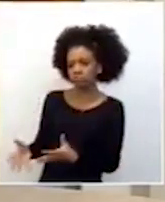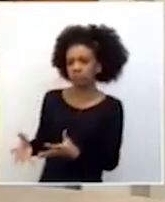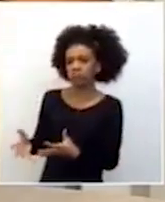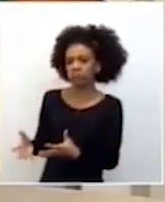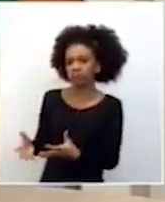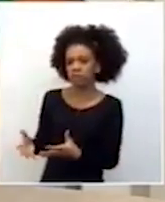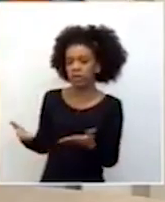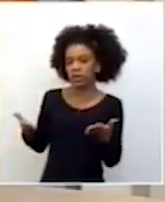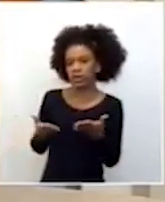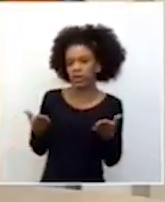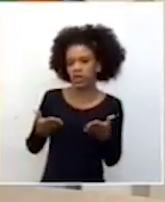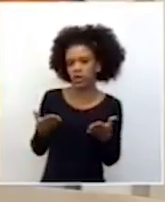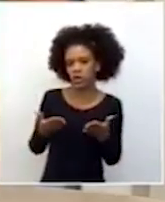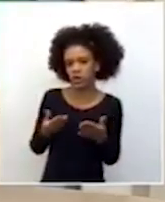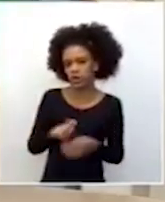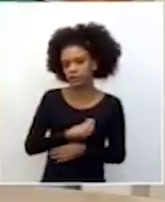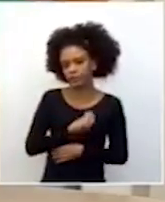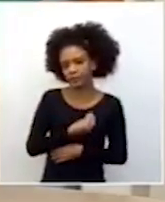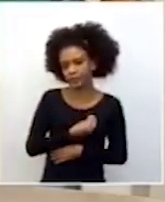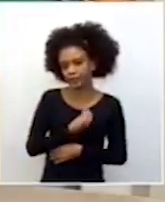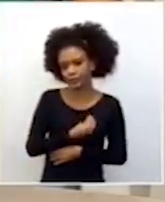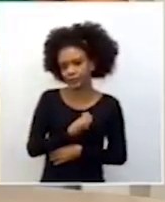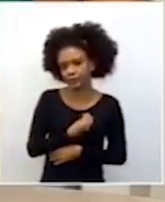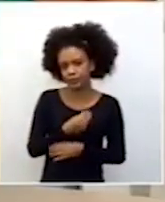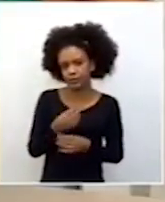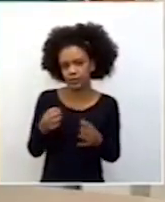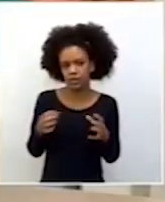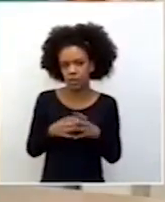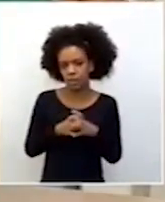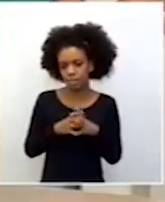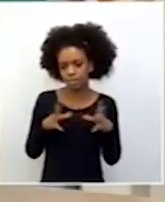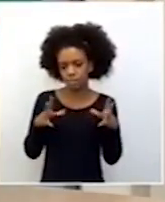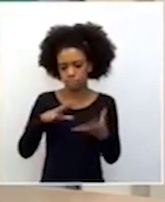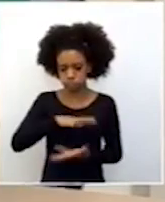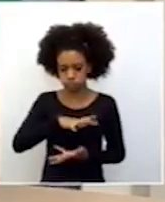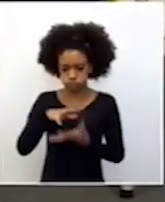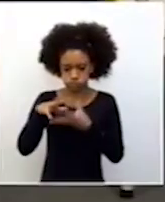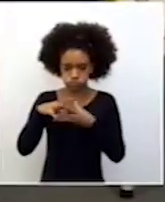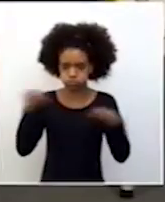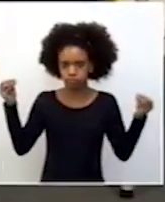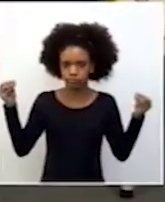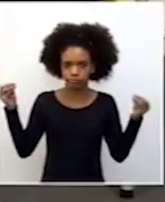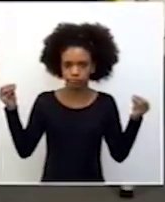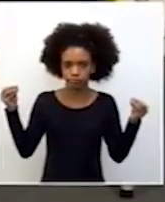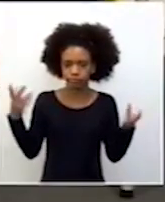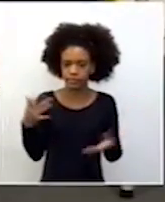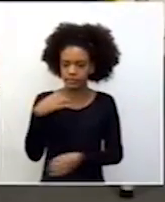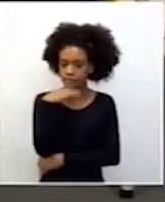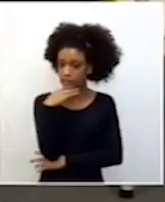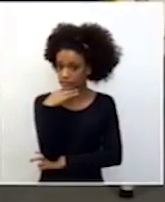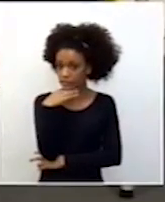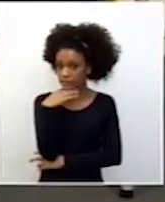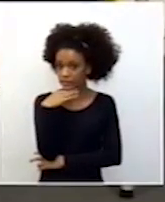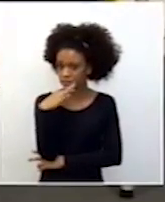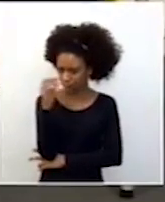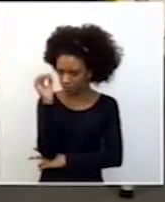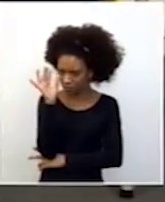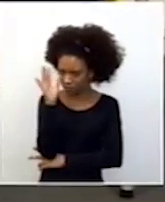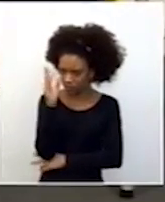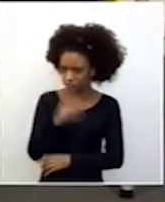neste momento em que estamos vivenciando, esse mundo, ó, é verdade, mais ou menos a gente dando feliz ano